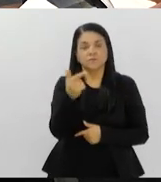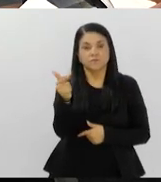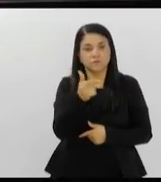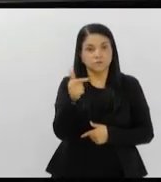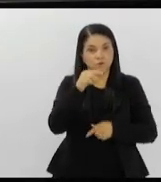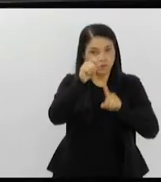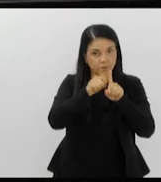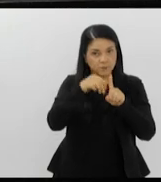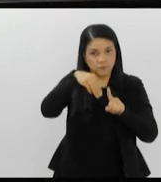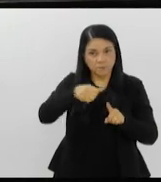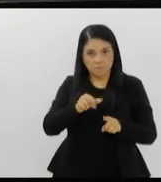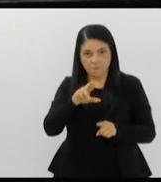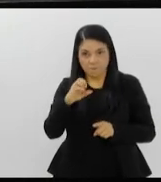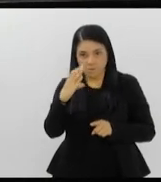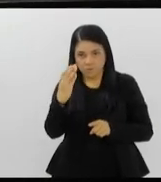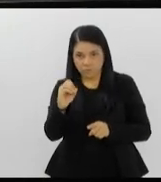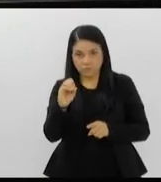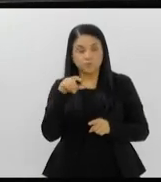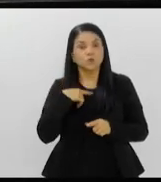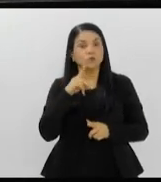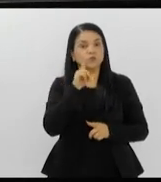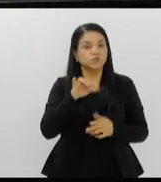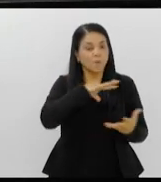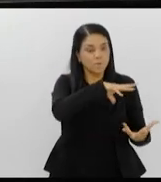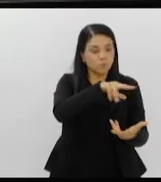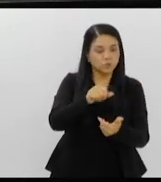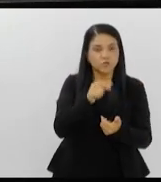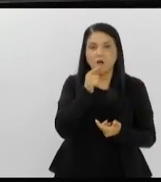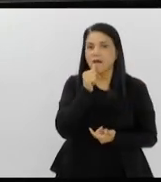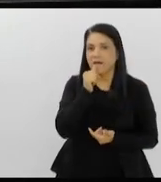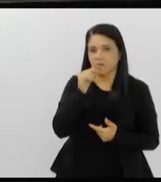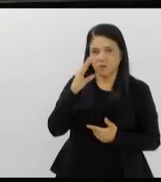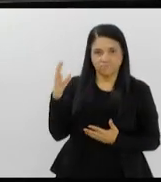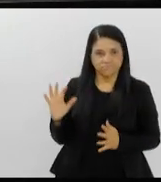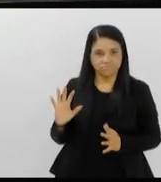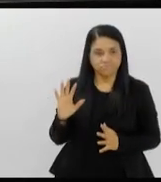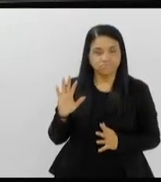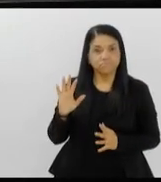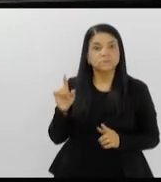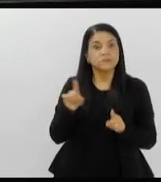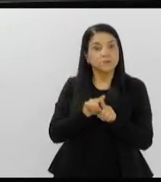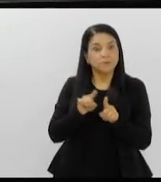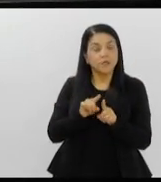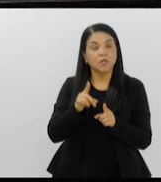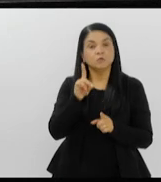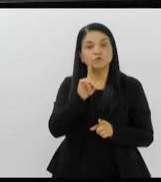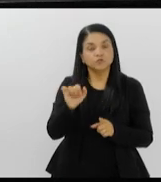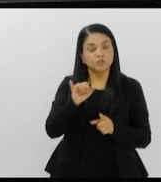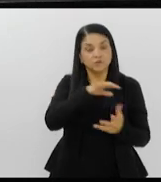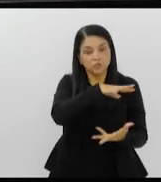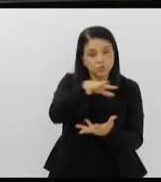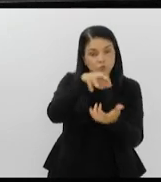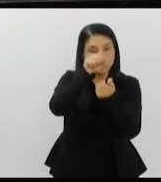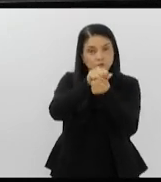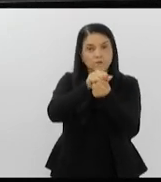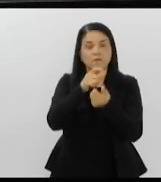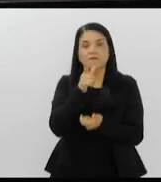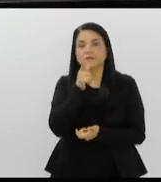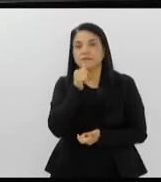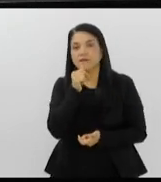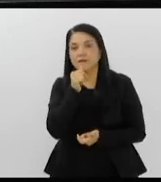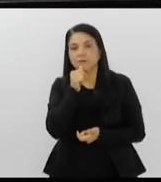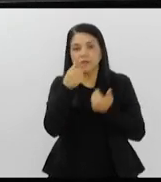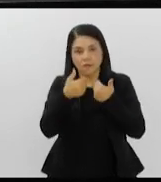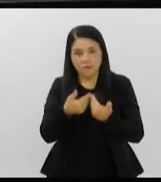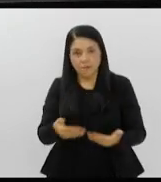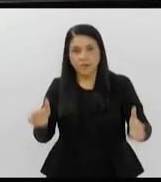março, não apenas como Dia Mundial da Água, mas também como Dia do Uso Sustentável da Água e